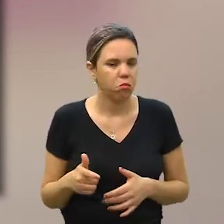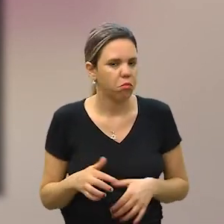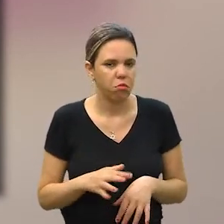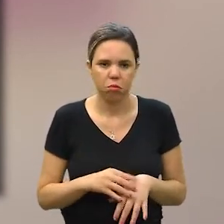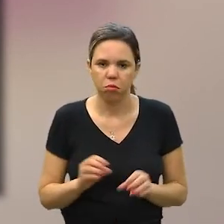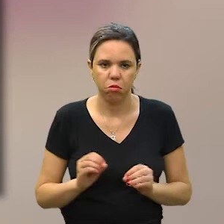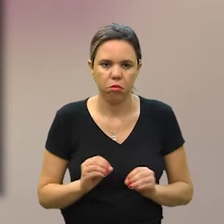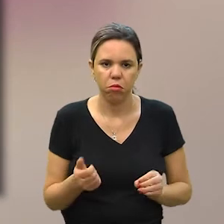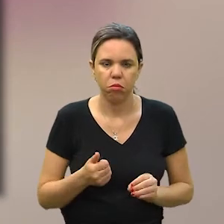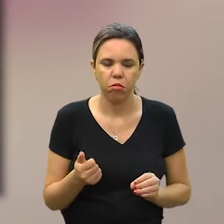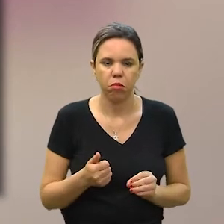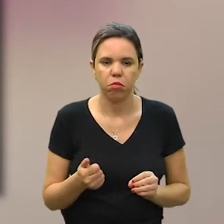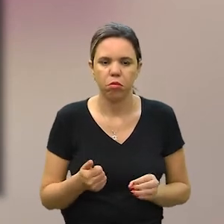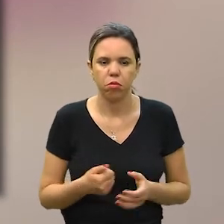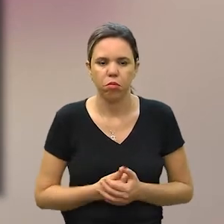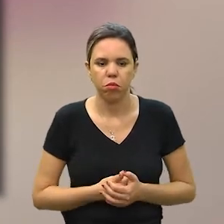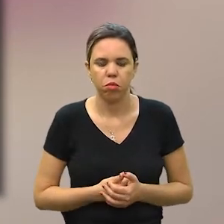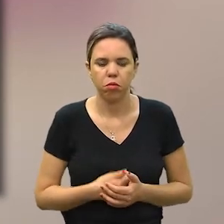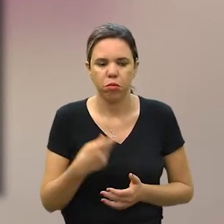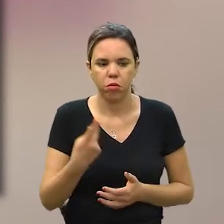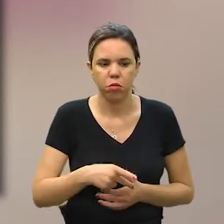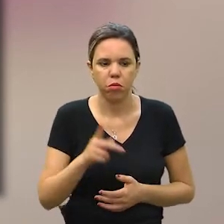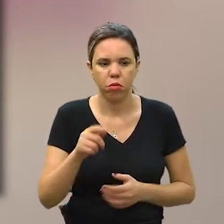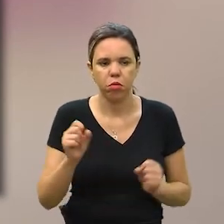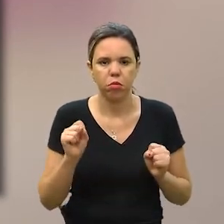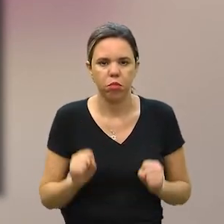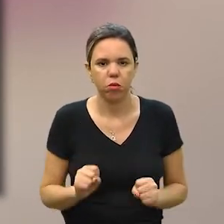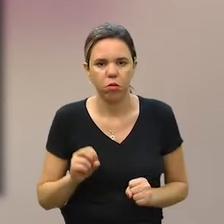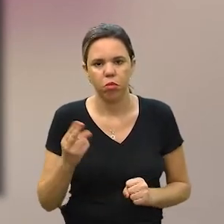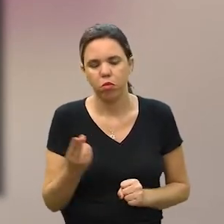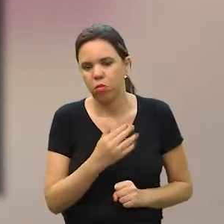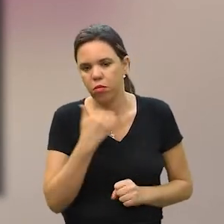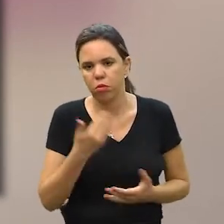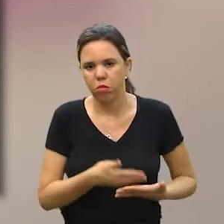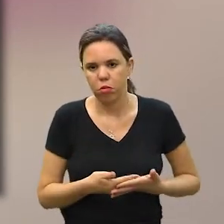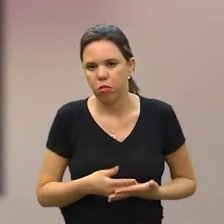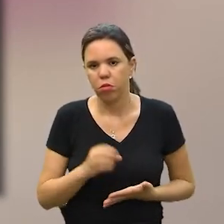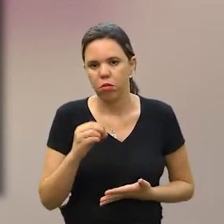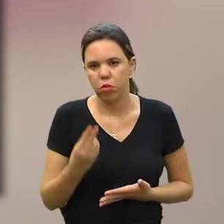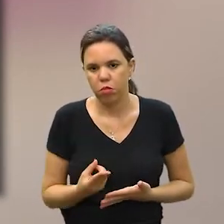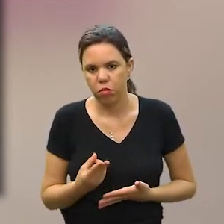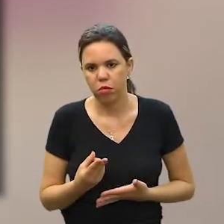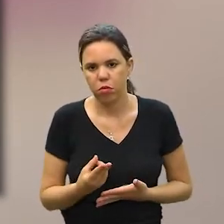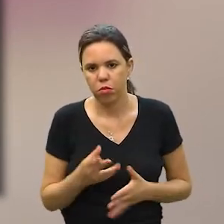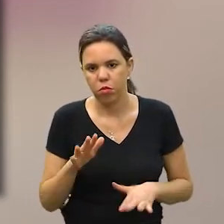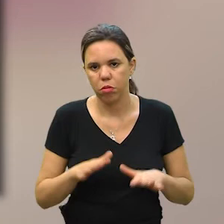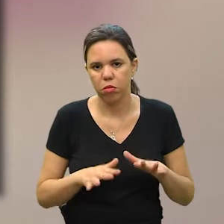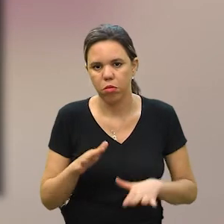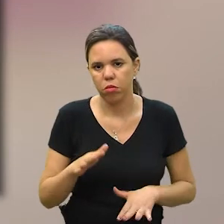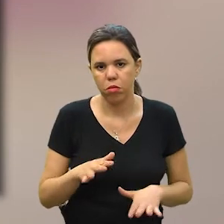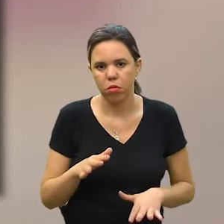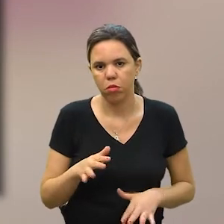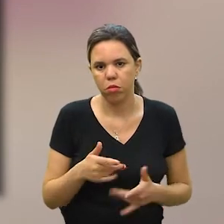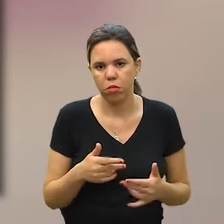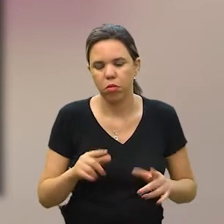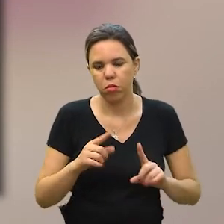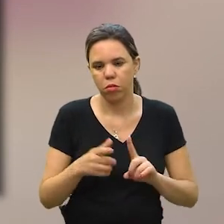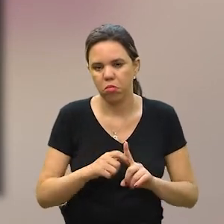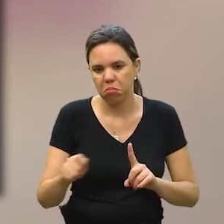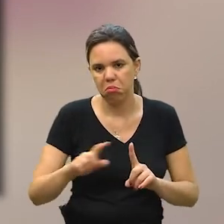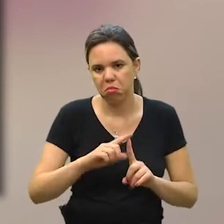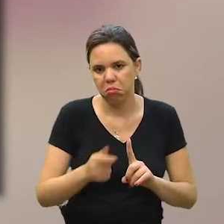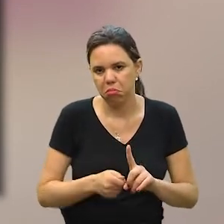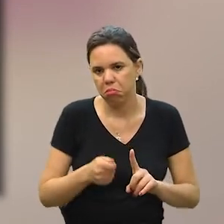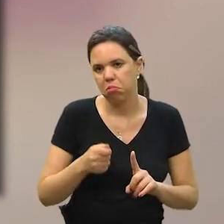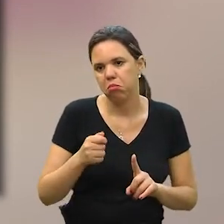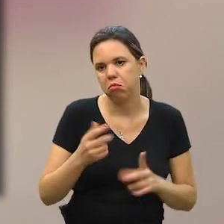trombose. A primeira manifestação da trombofilia dela pode ser ou o óbito do bebê, ou, muitas vezes, vários abortos